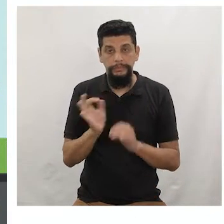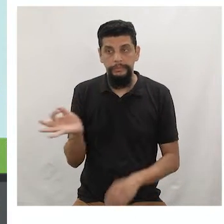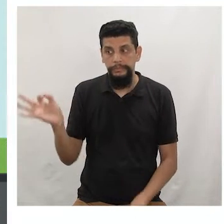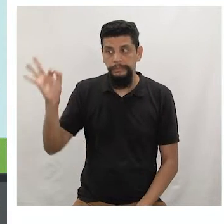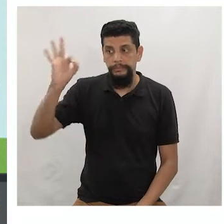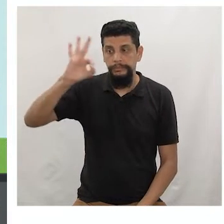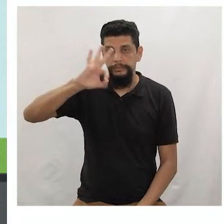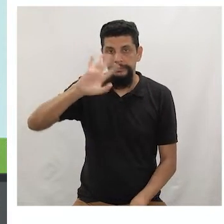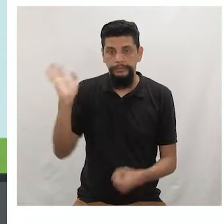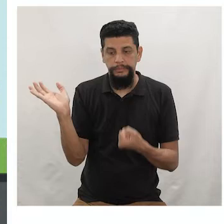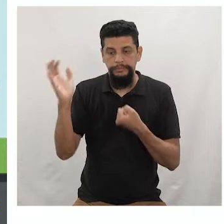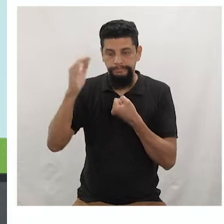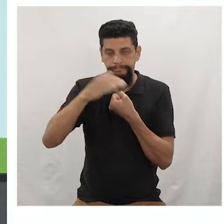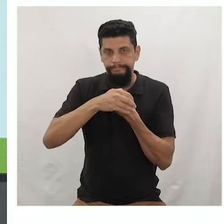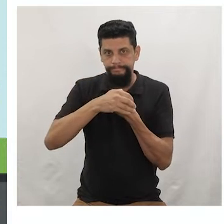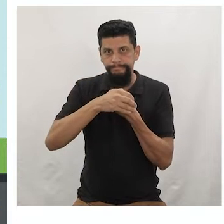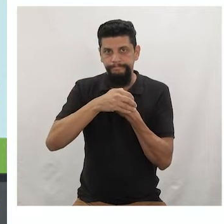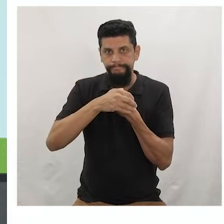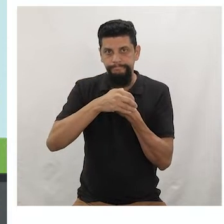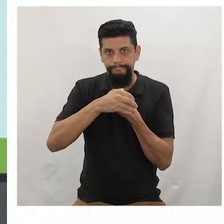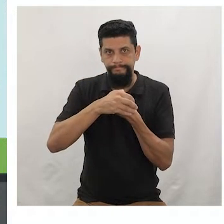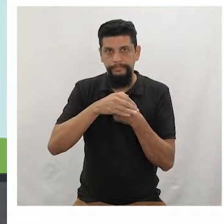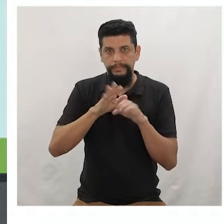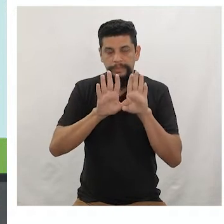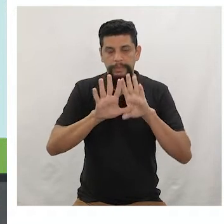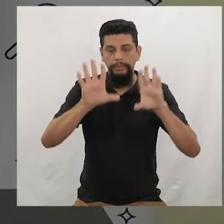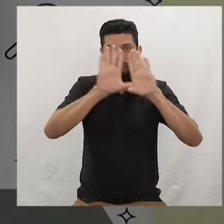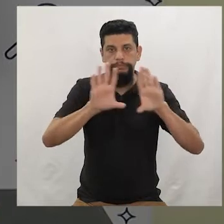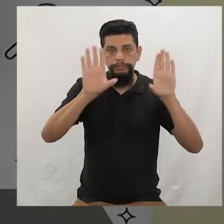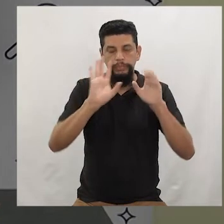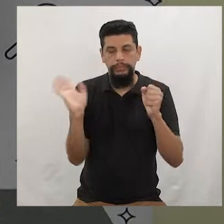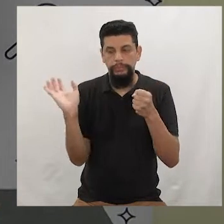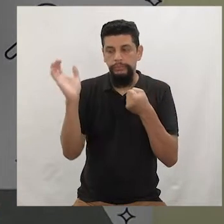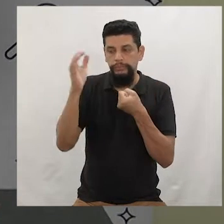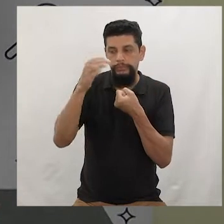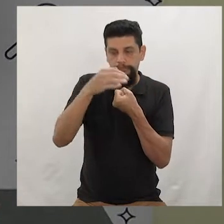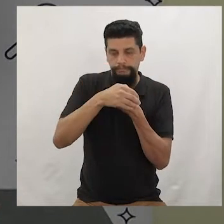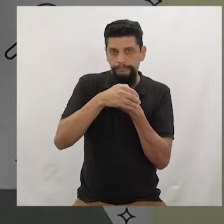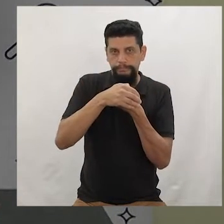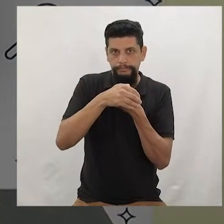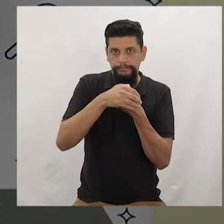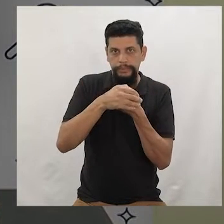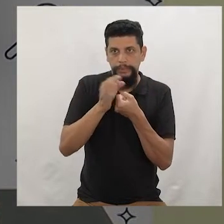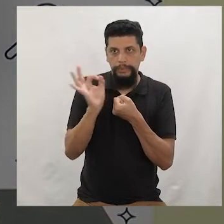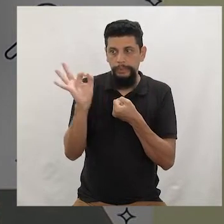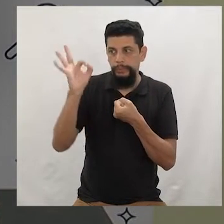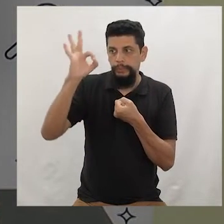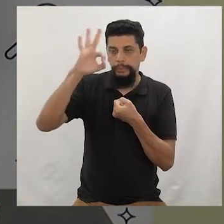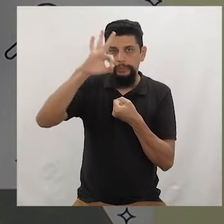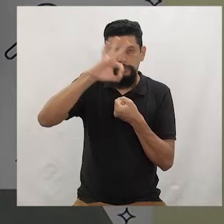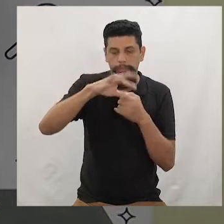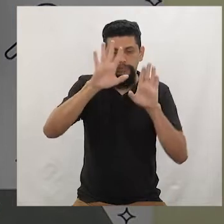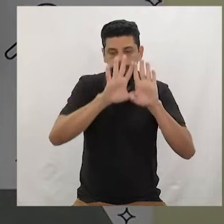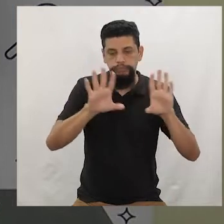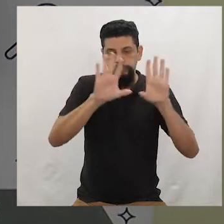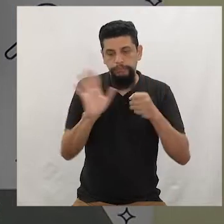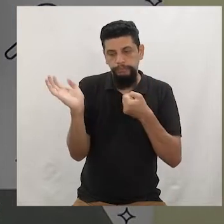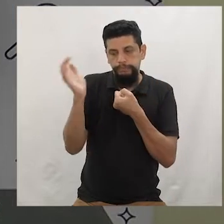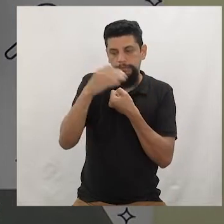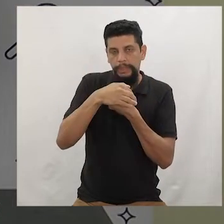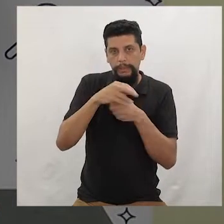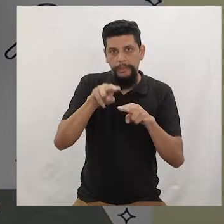vezes atrás das nuvens. Então, às vezes as nuvens aparecem e tampam